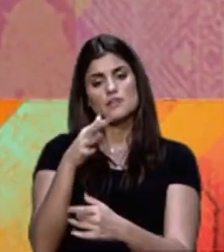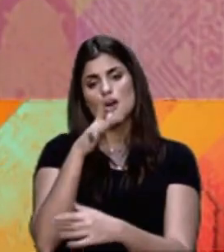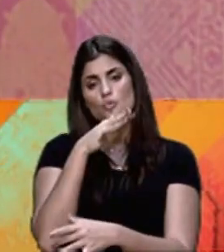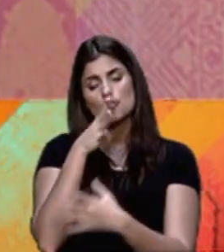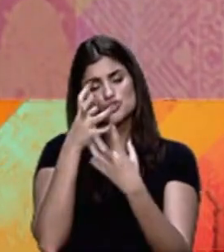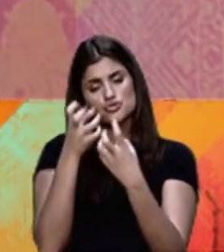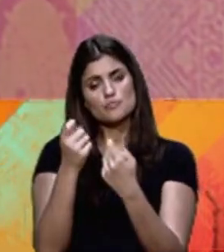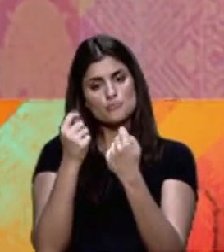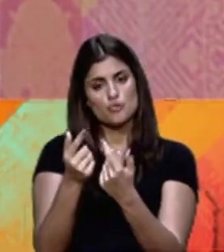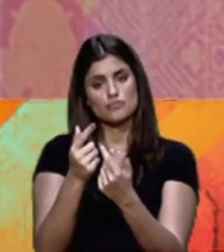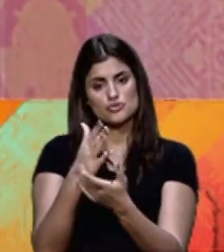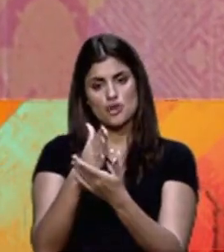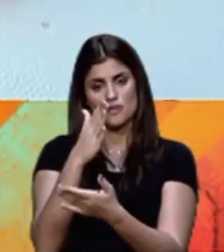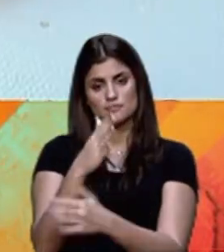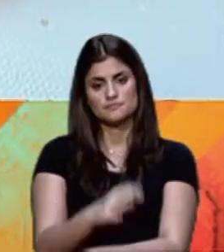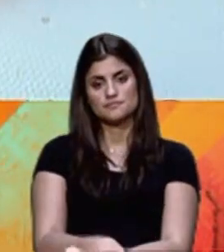Só.